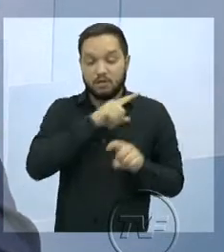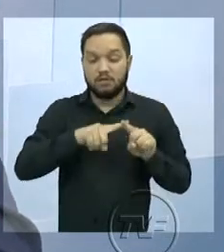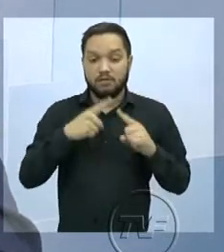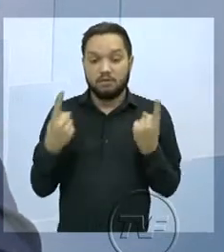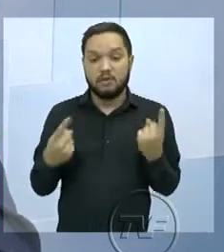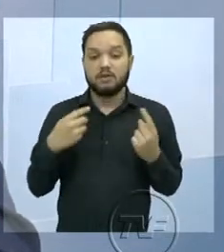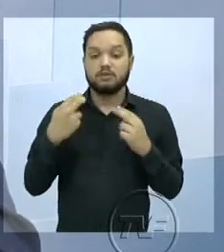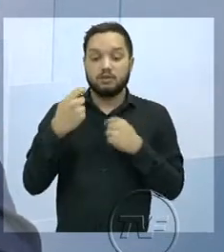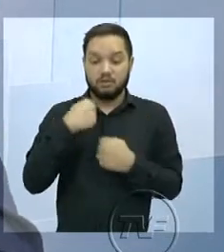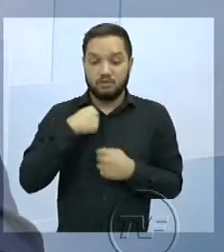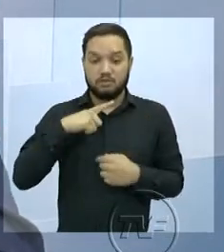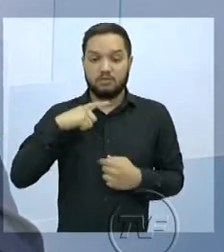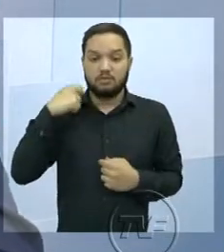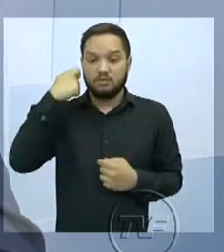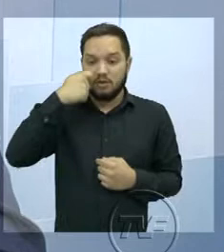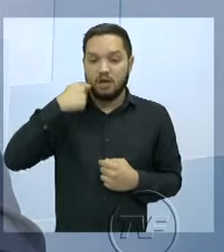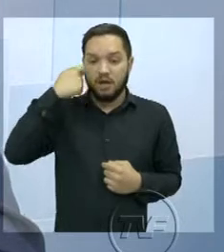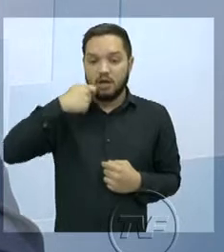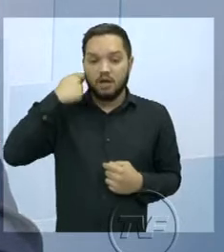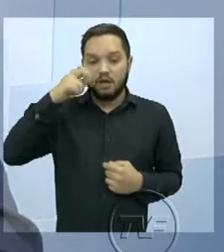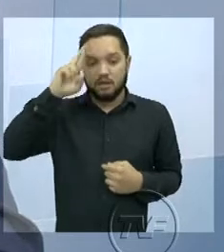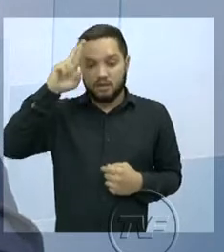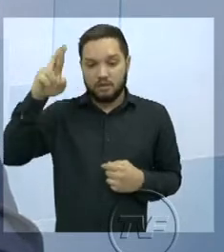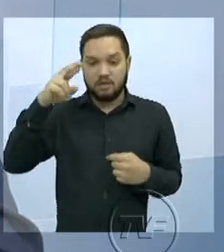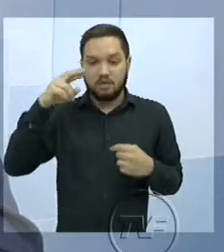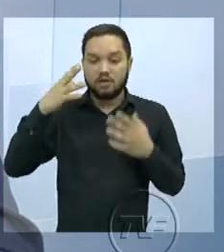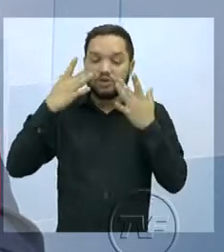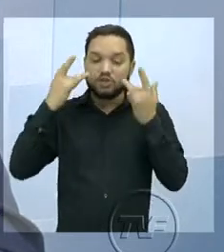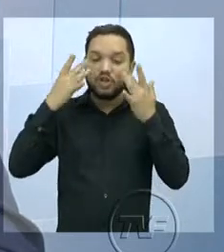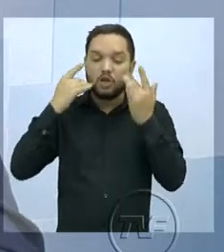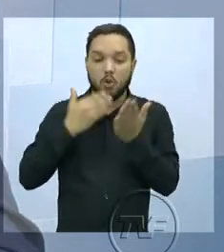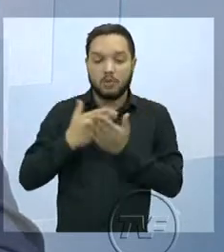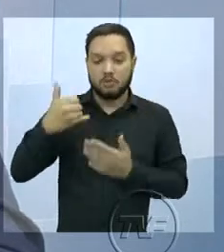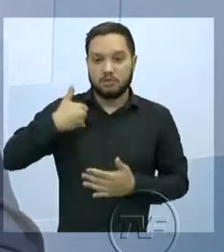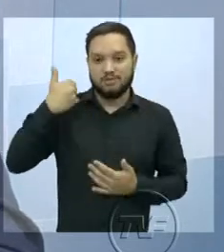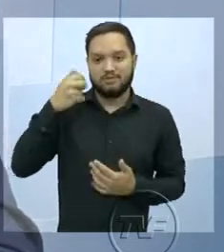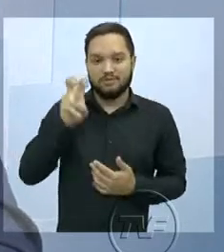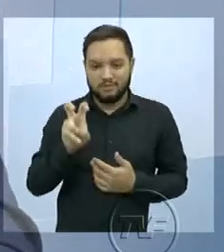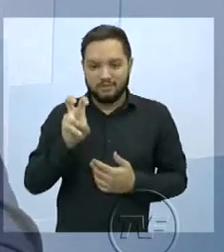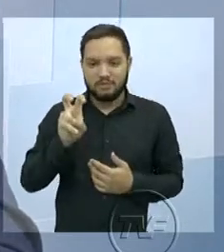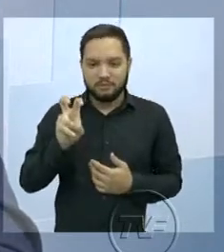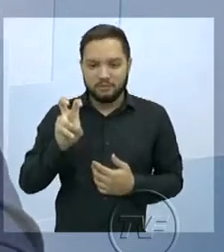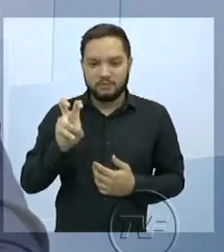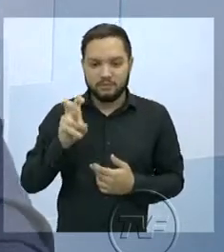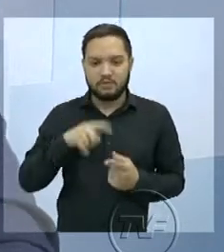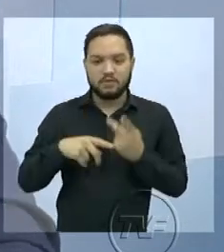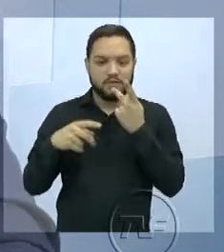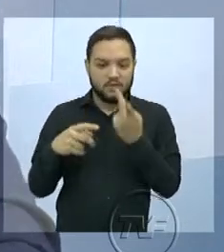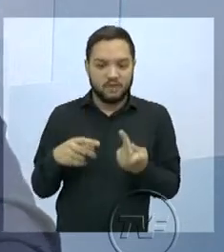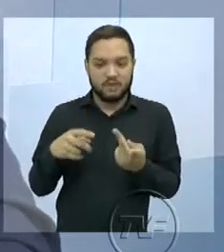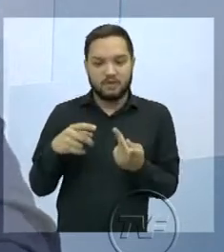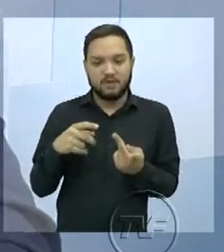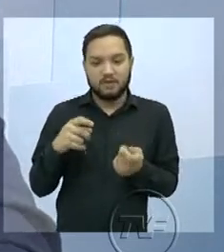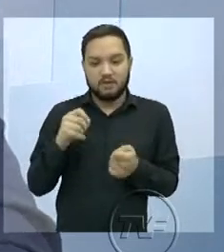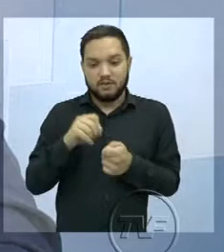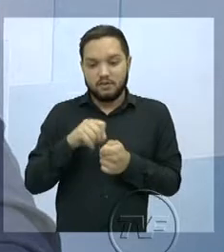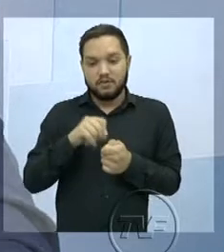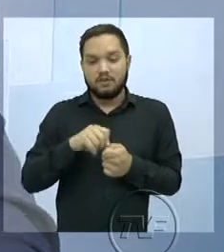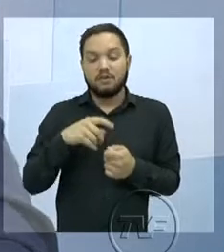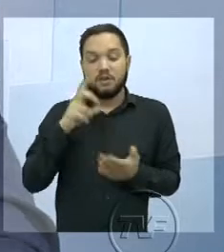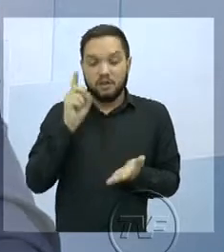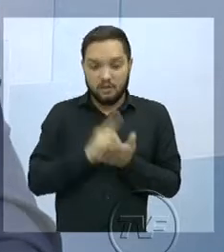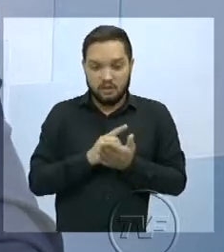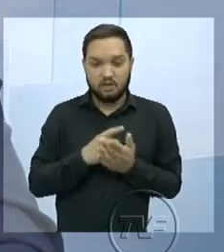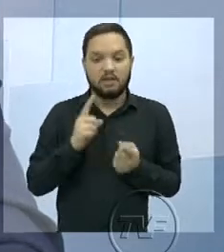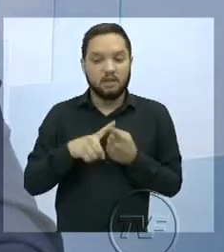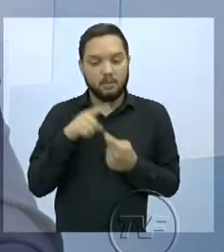sou ator e diretor de teatro praticamente desde os 15 anos de idade. Quando você citou produtor e depois tentou se corrigir, na verdade,